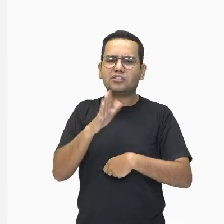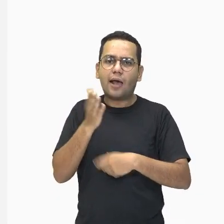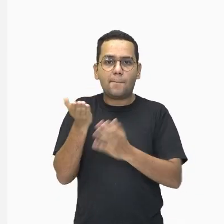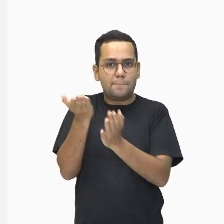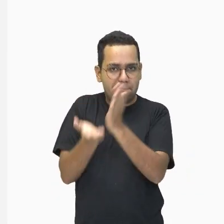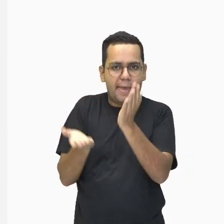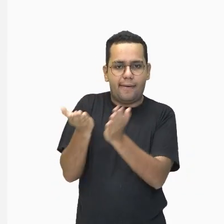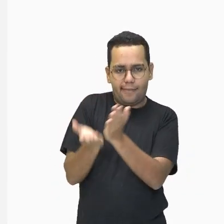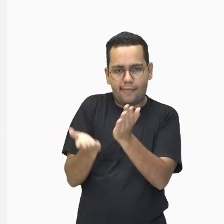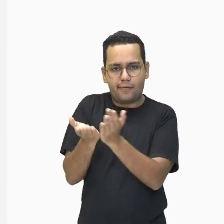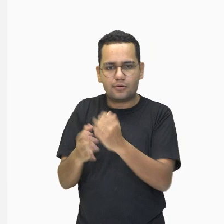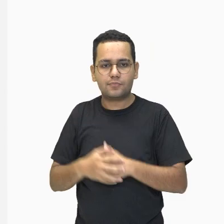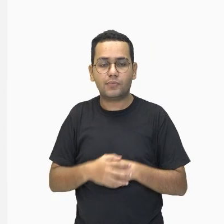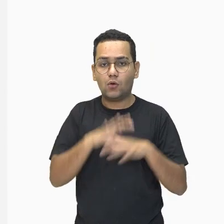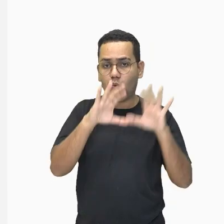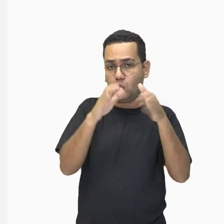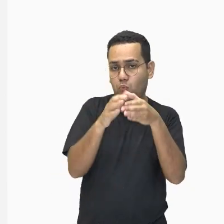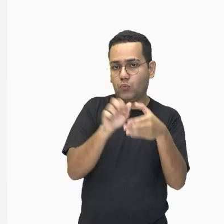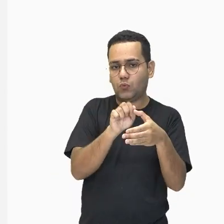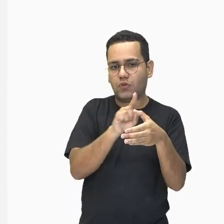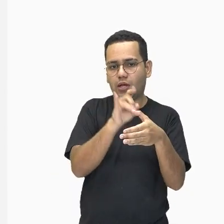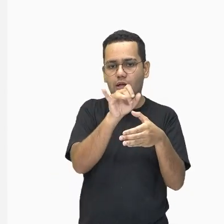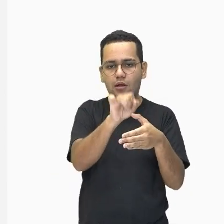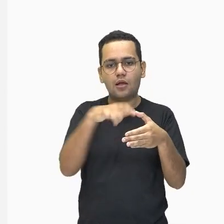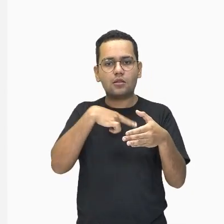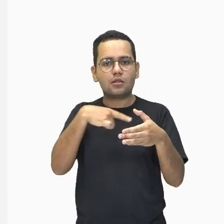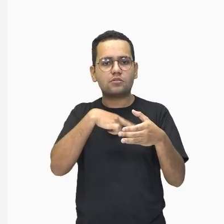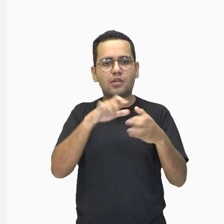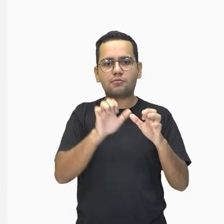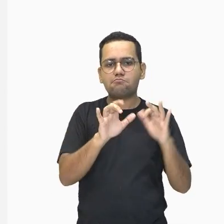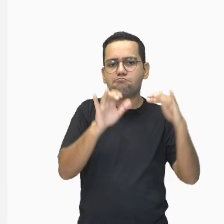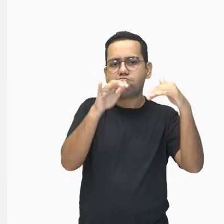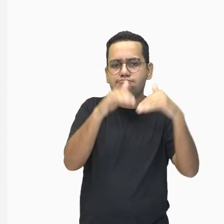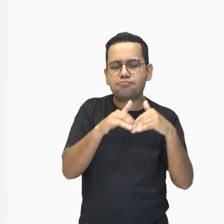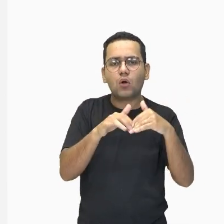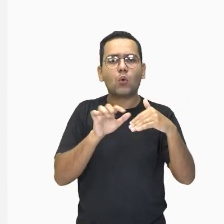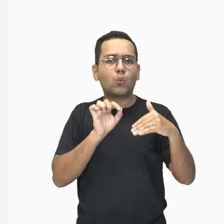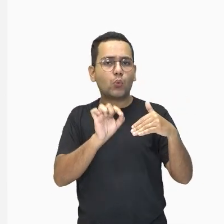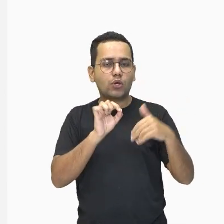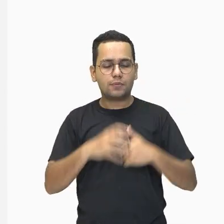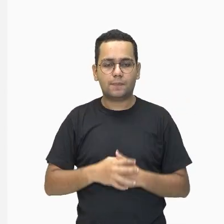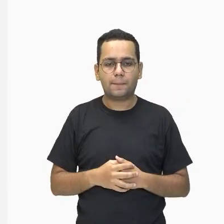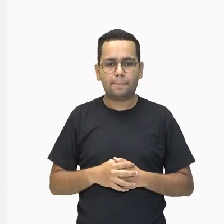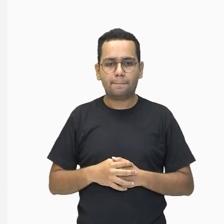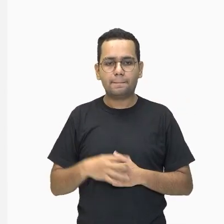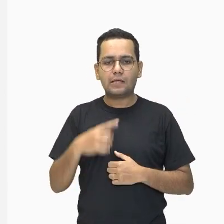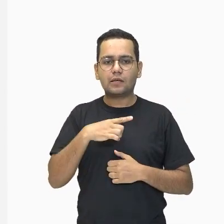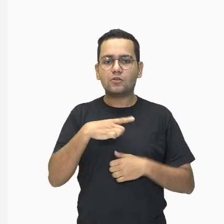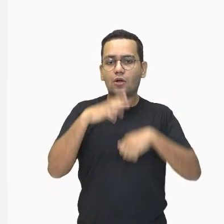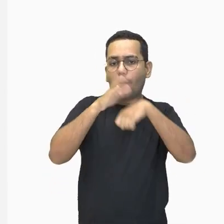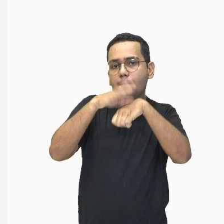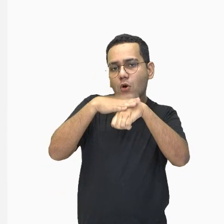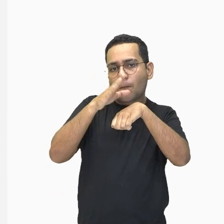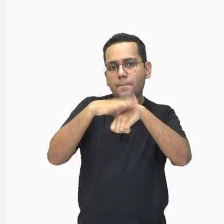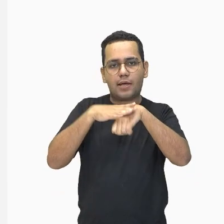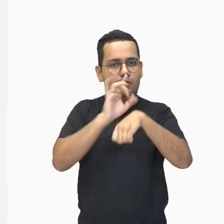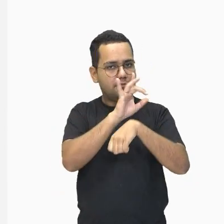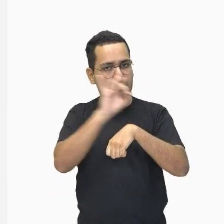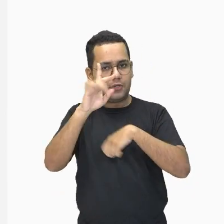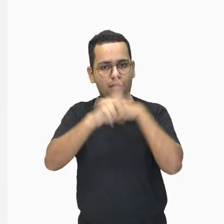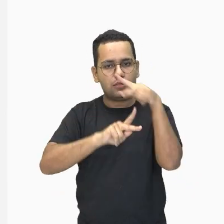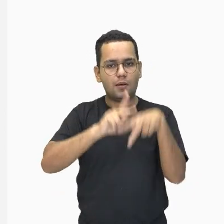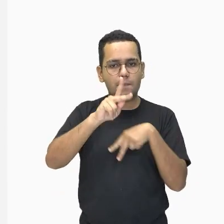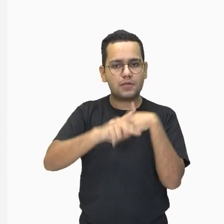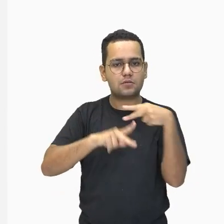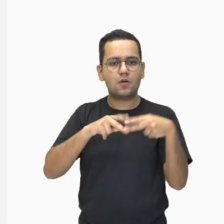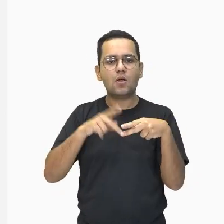abatidas, as forças aliadas reuniram-se para reafirmar os princípios de autodeterminação dos povos e a favor